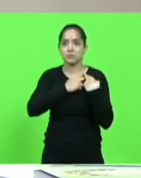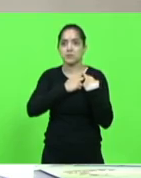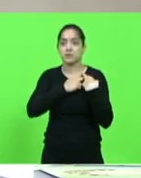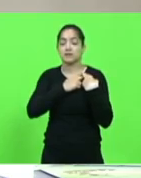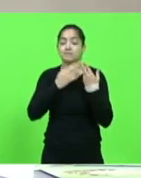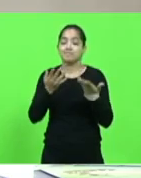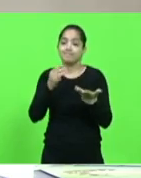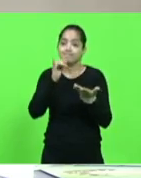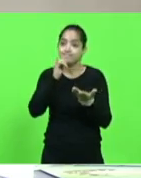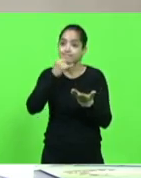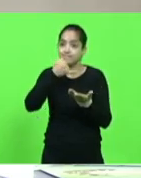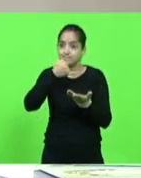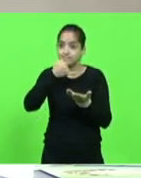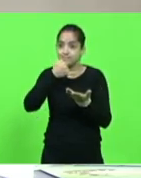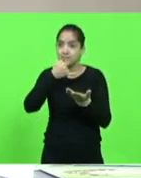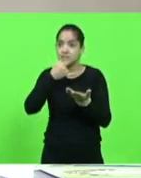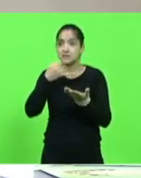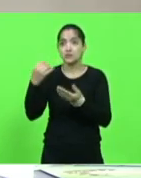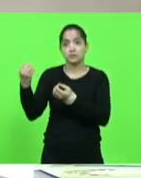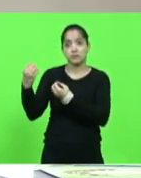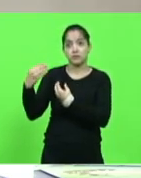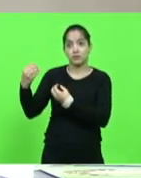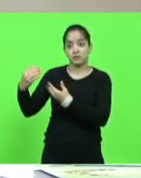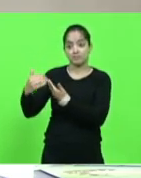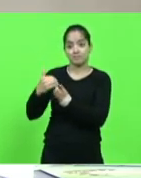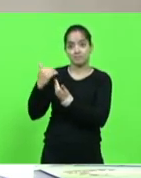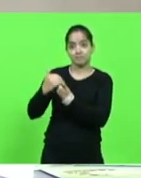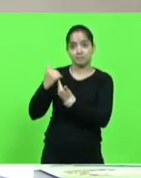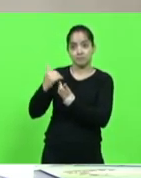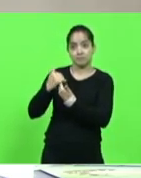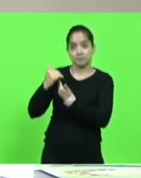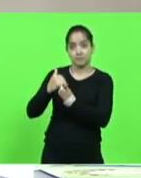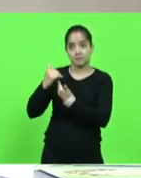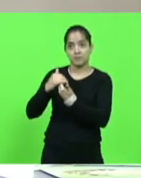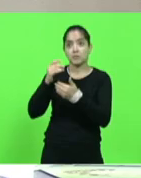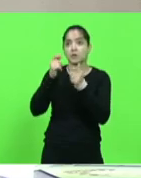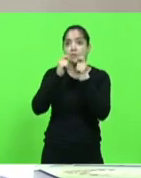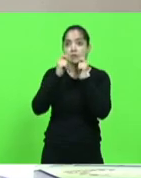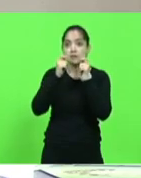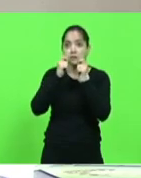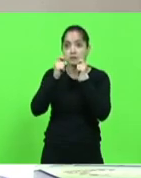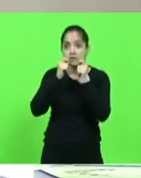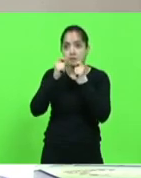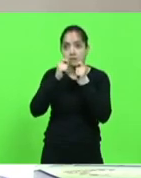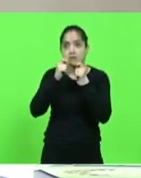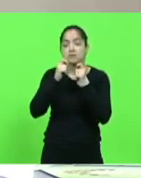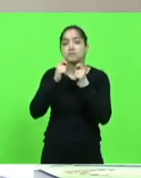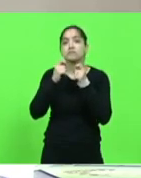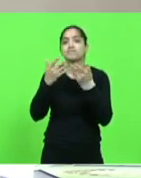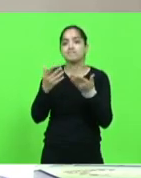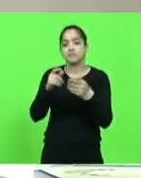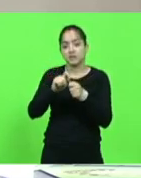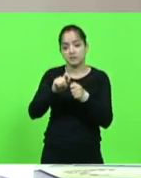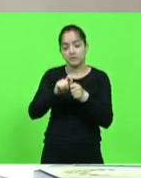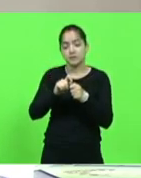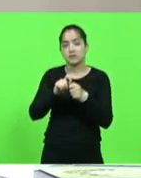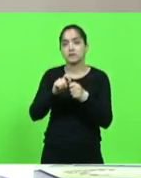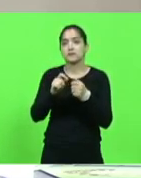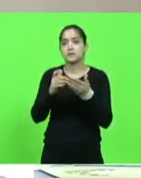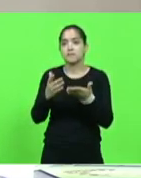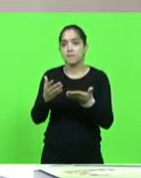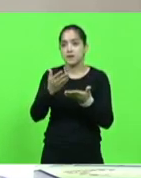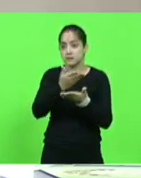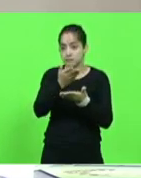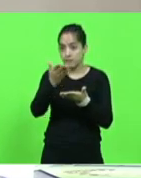Infelizmente, fui orientado, inclusive, pela assessoria aqui, que a gente procedesse dessa forma. Mas falar aos deputados